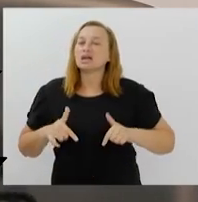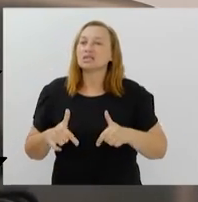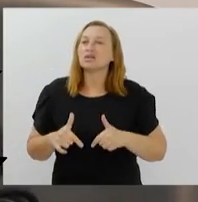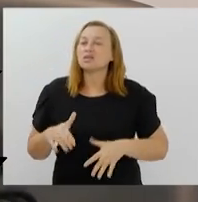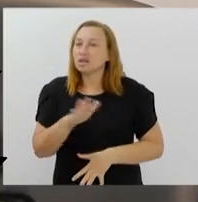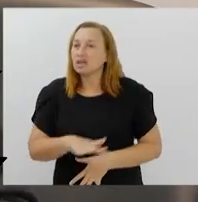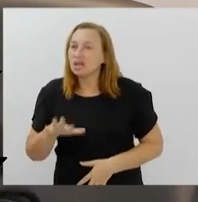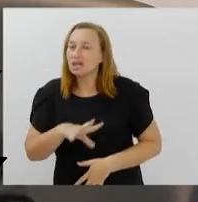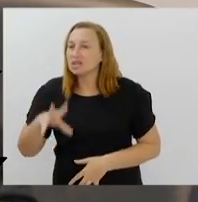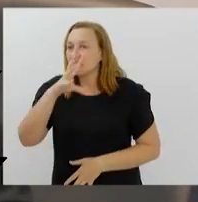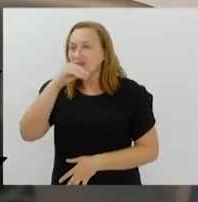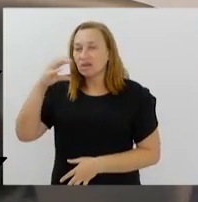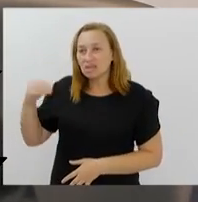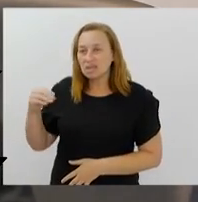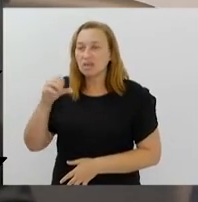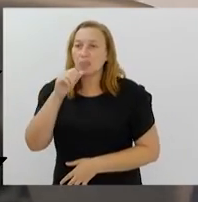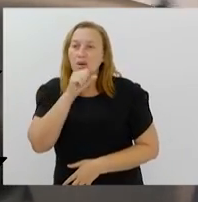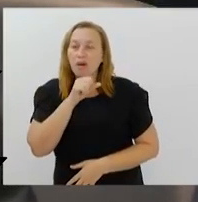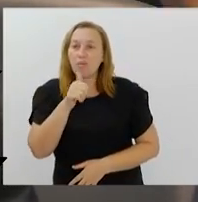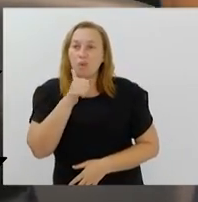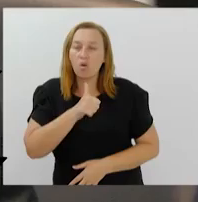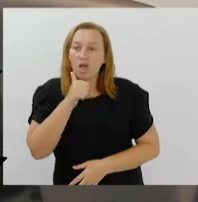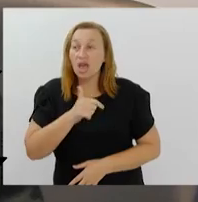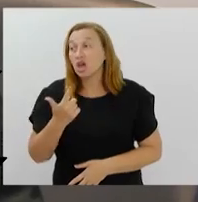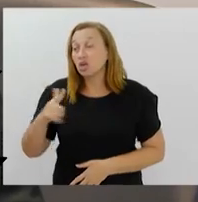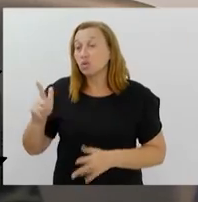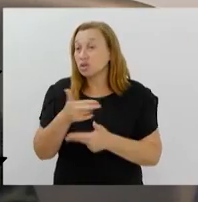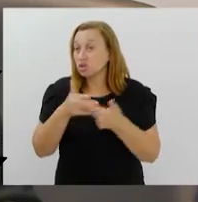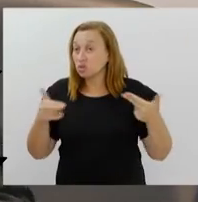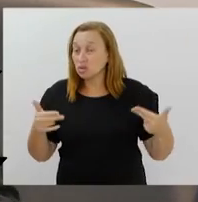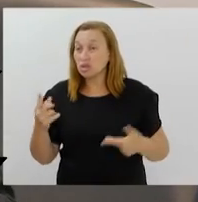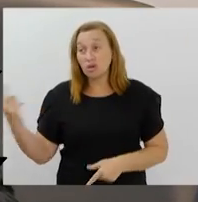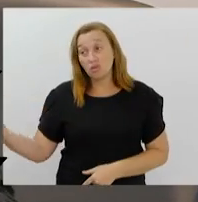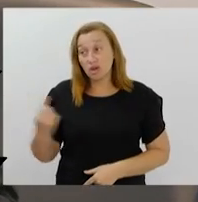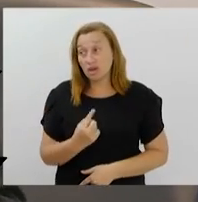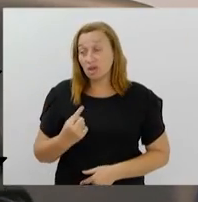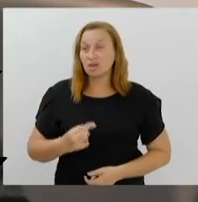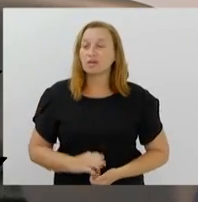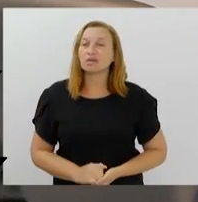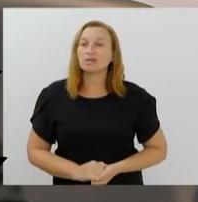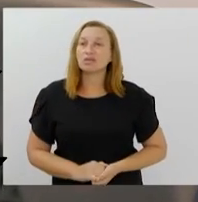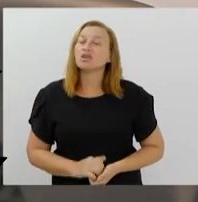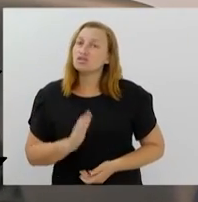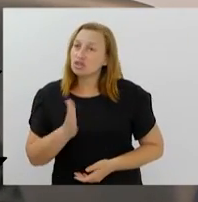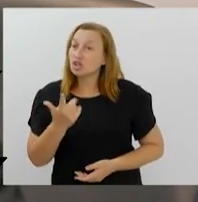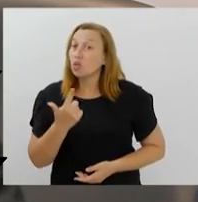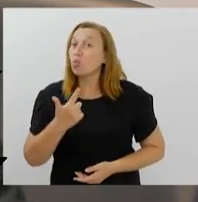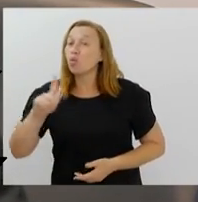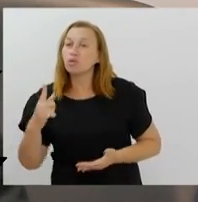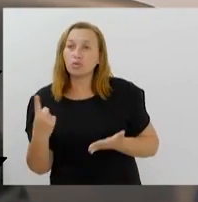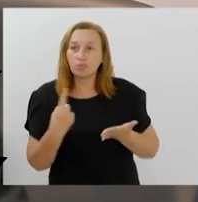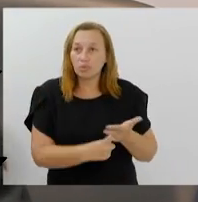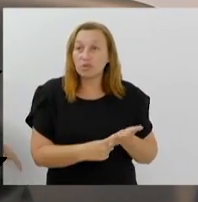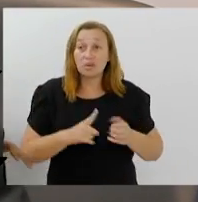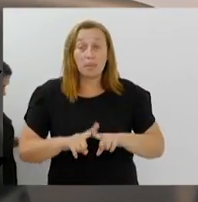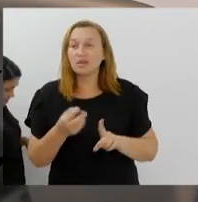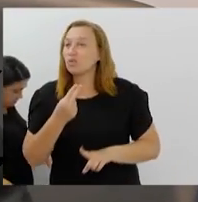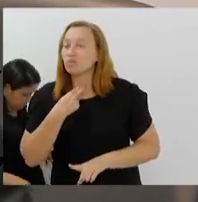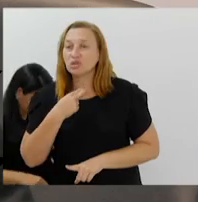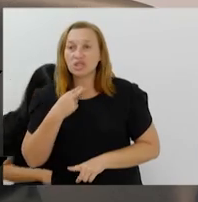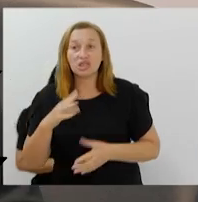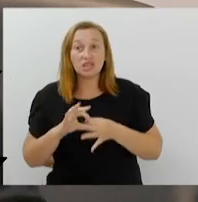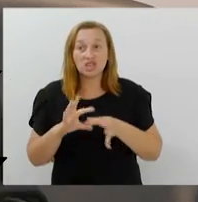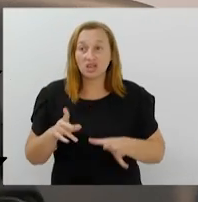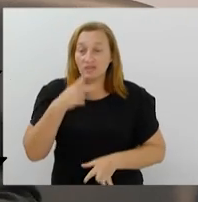adolescente mulher e um monte de outras coisas e vim para cá E já tem um outro compromisso mas eu não podia deixar de